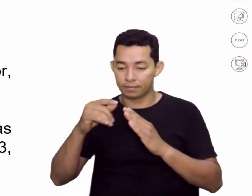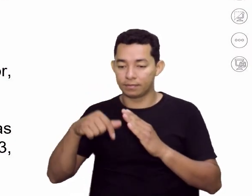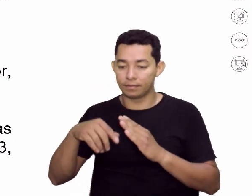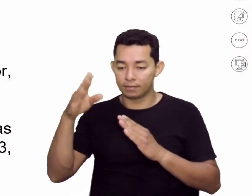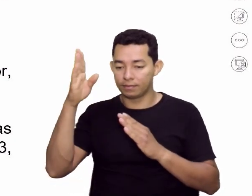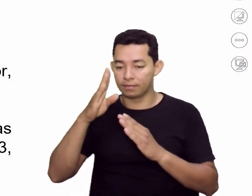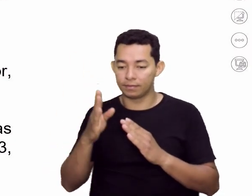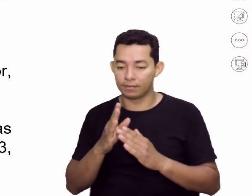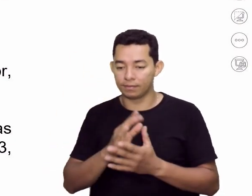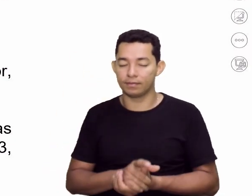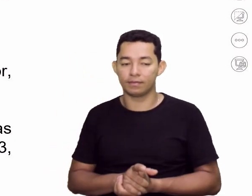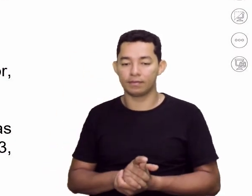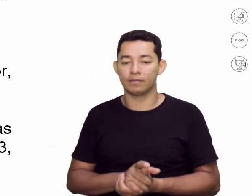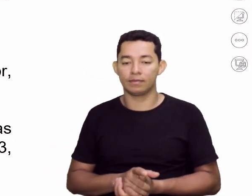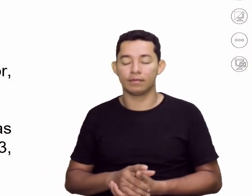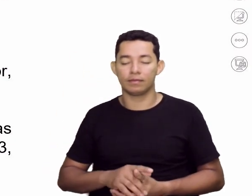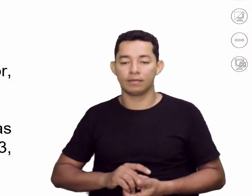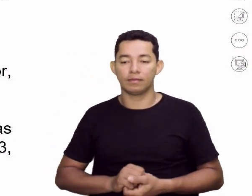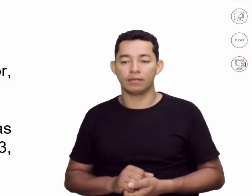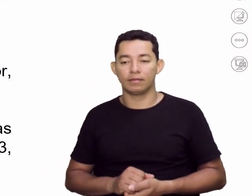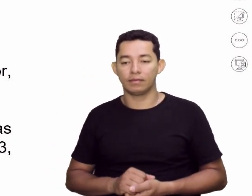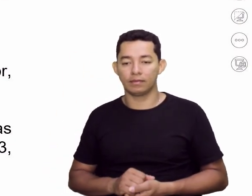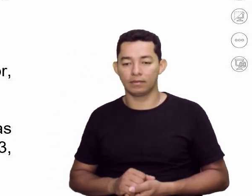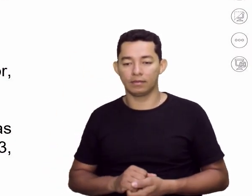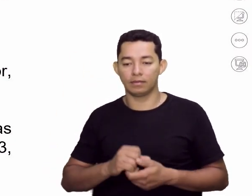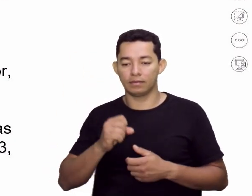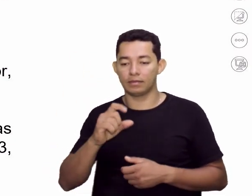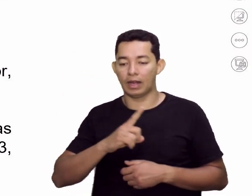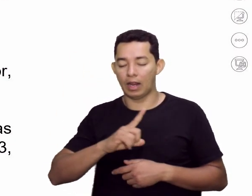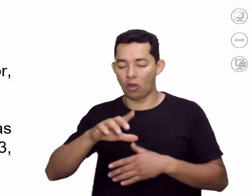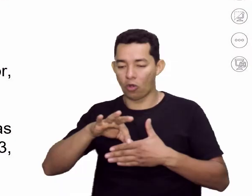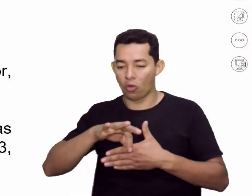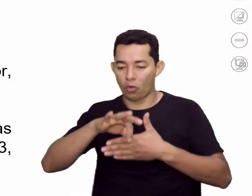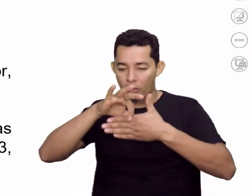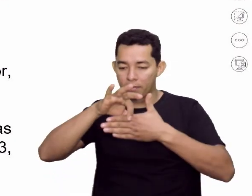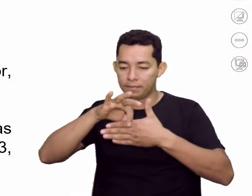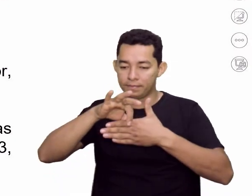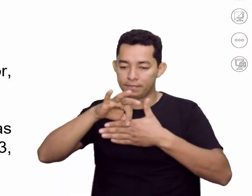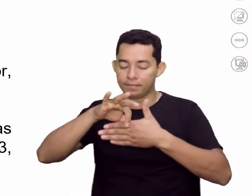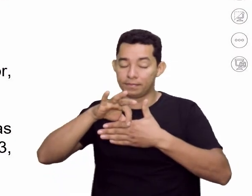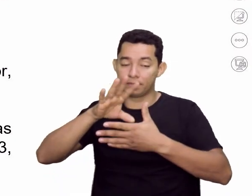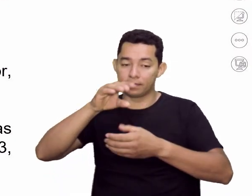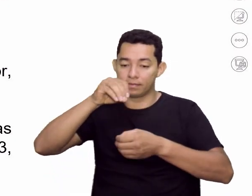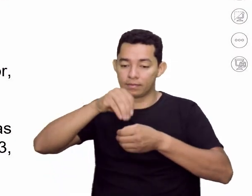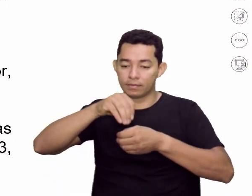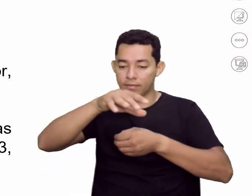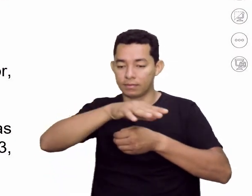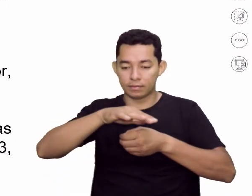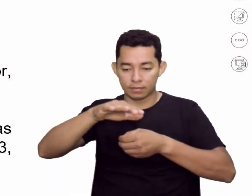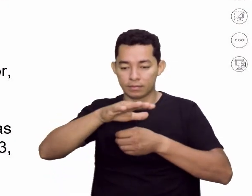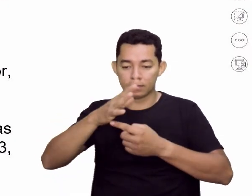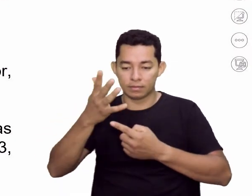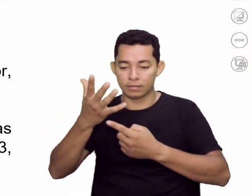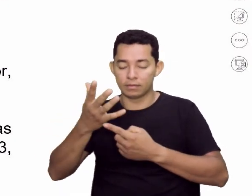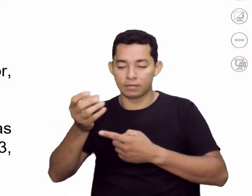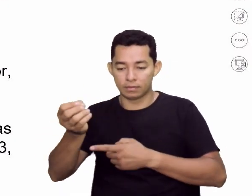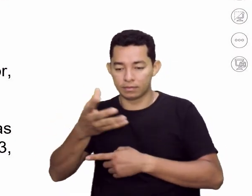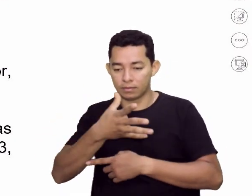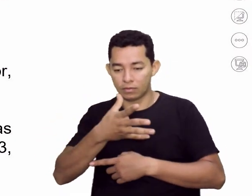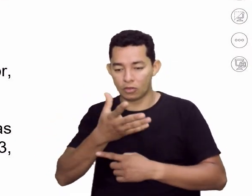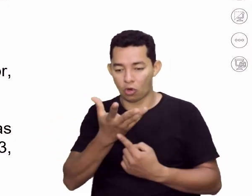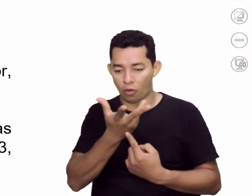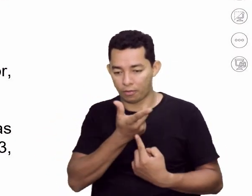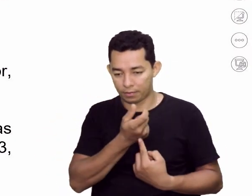certo tempo, né, e se tornou destaque no cenário da arte moderna, um representante